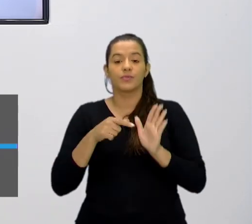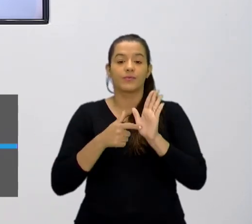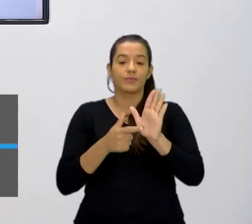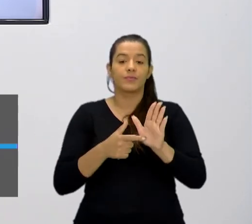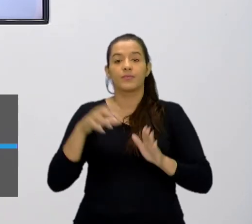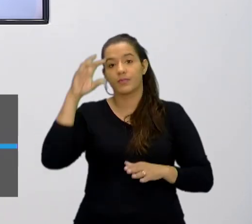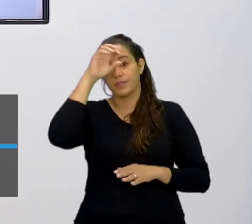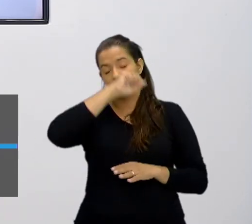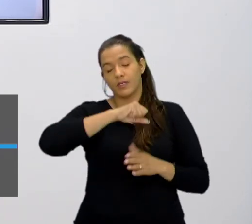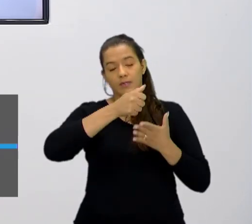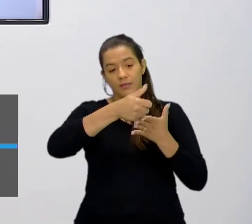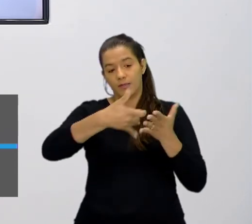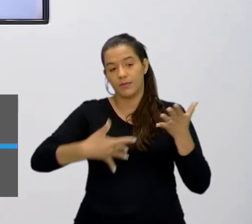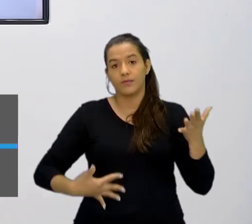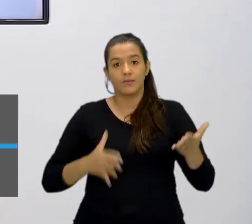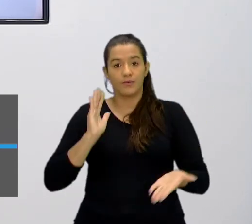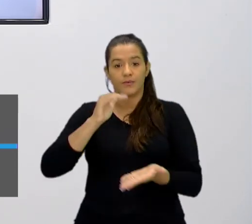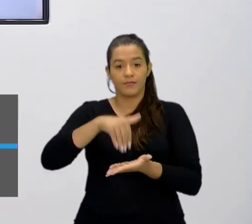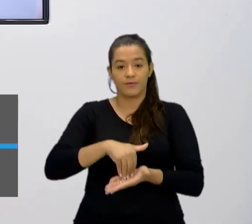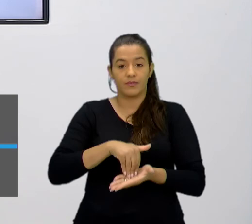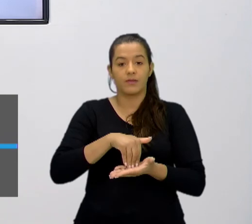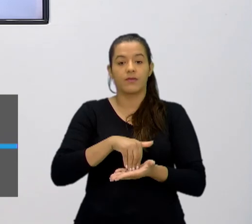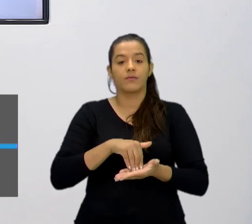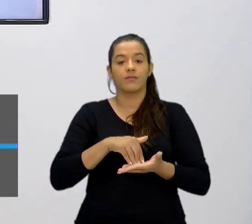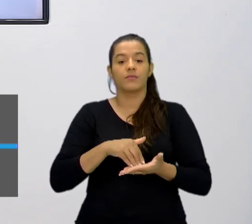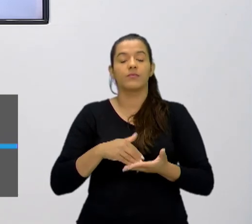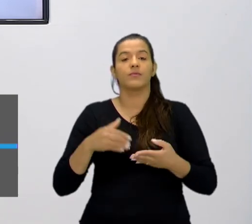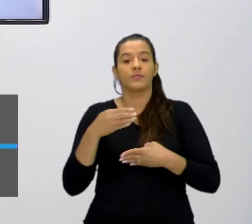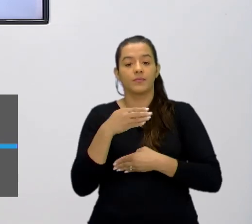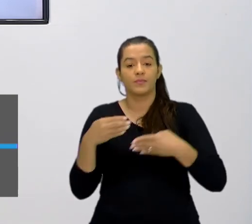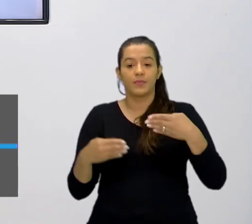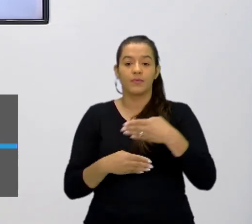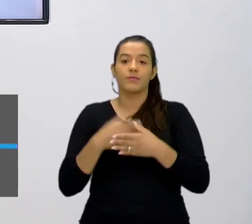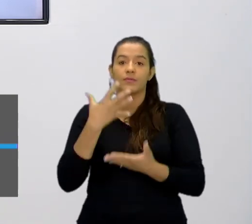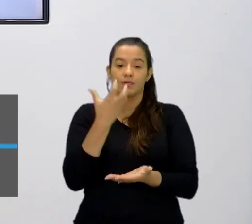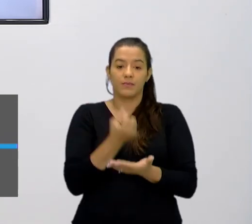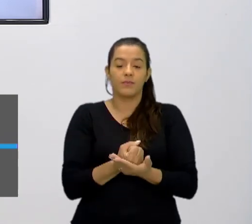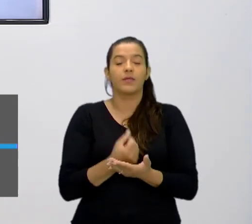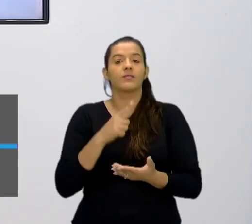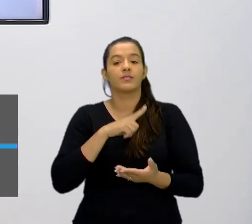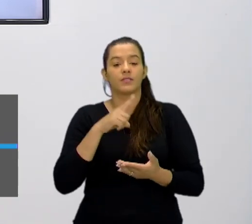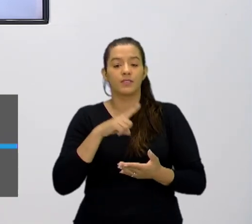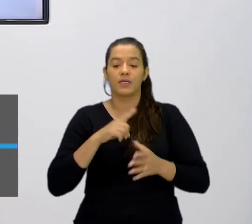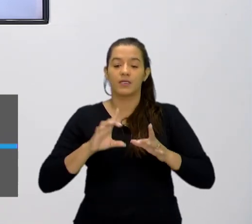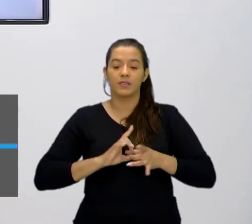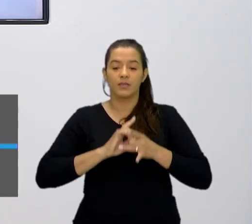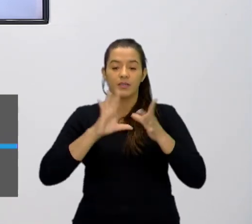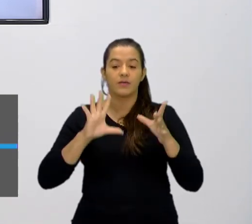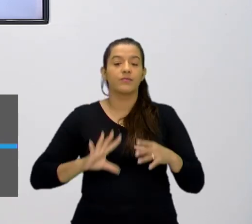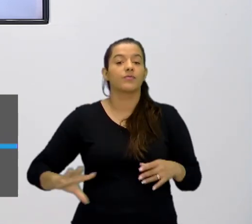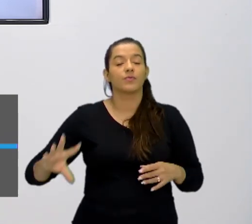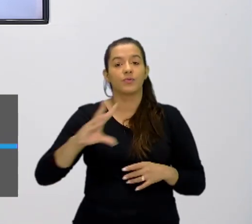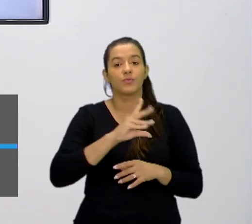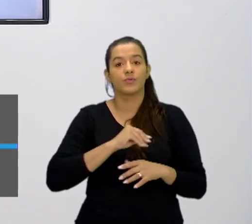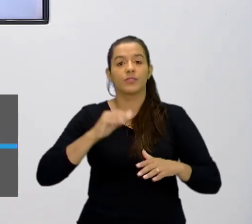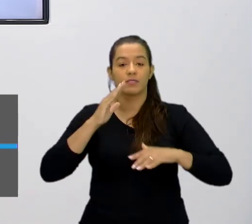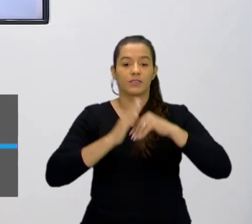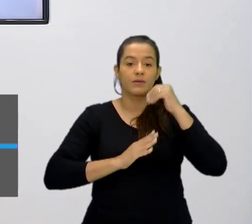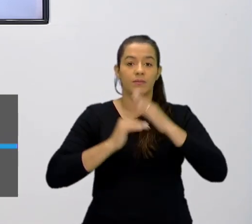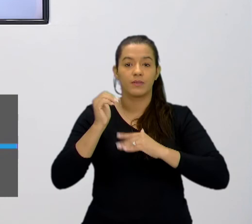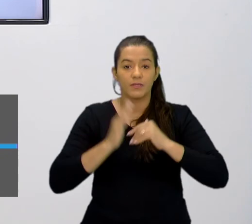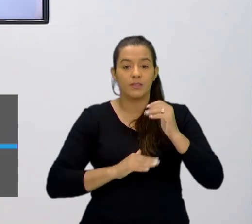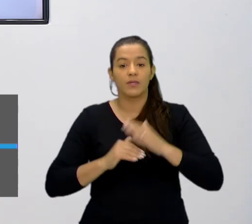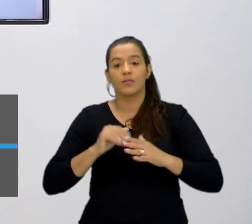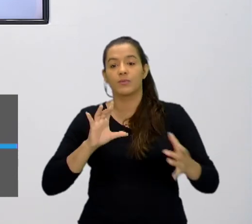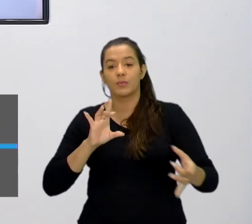estão descritas lá no final do material. Você baixa o material, está disponível aí para você todas as habilidades, todos os